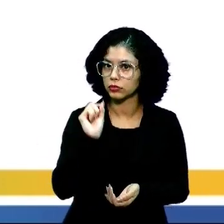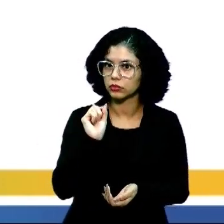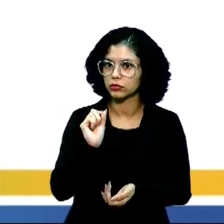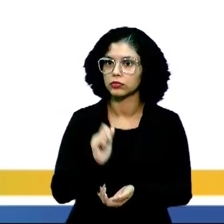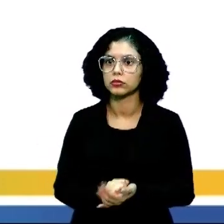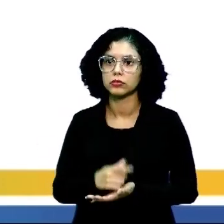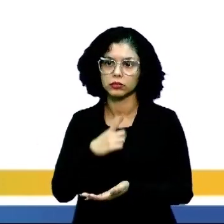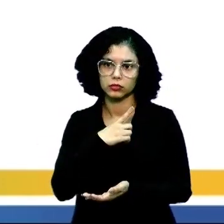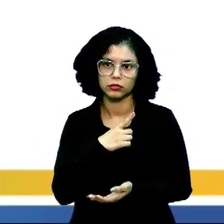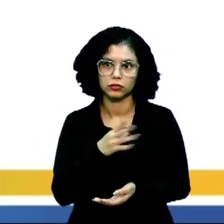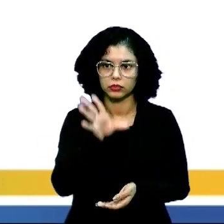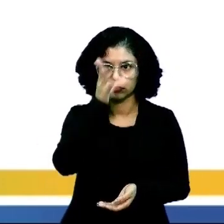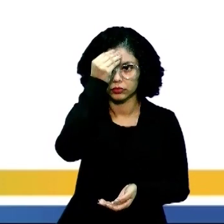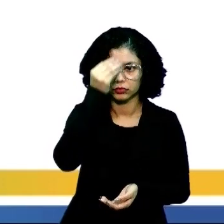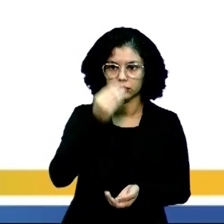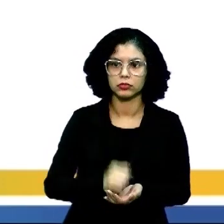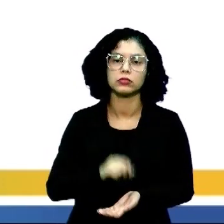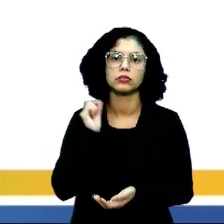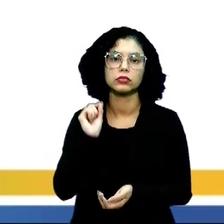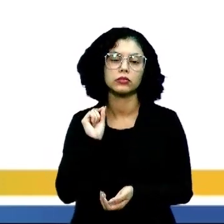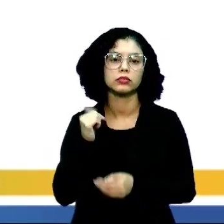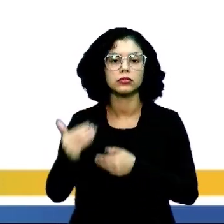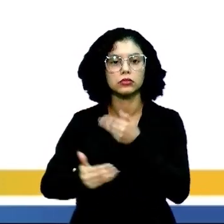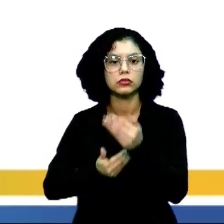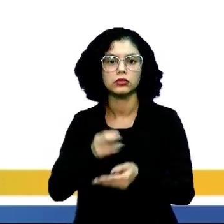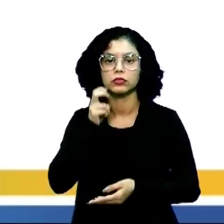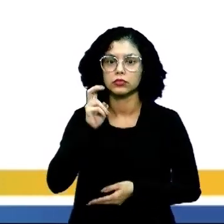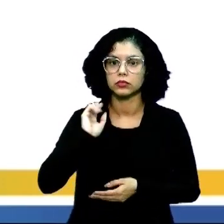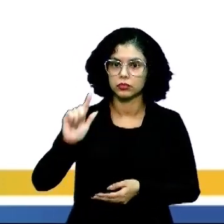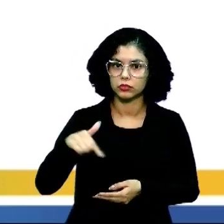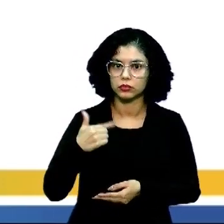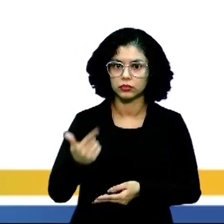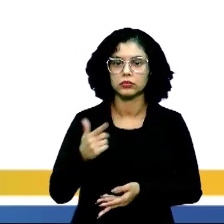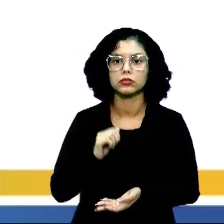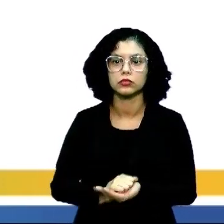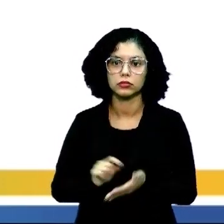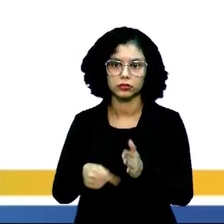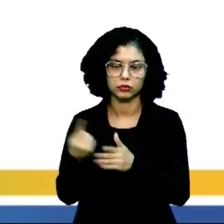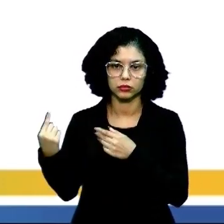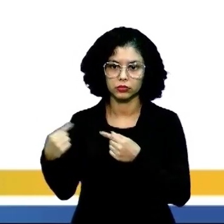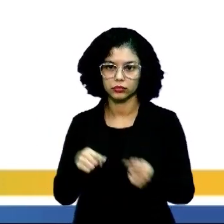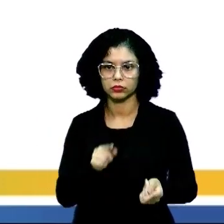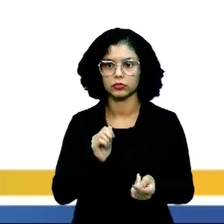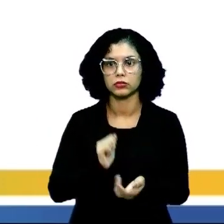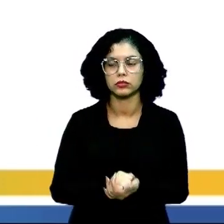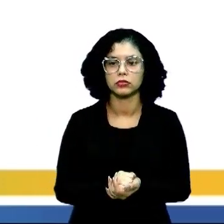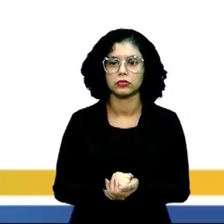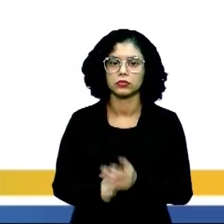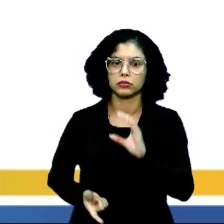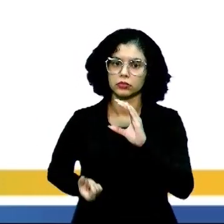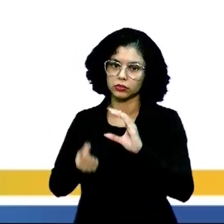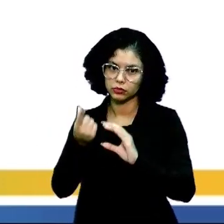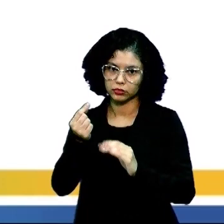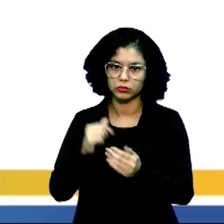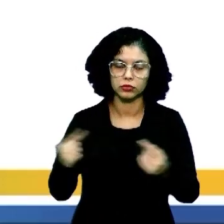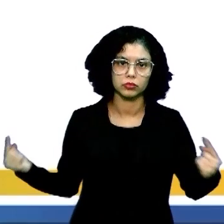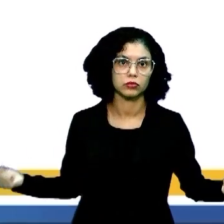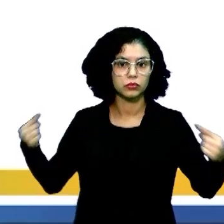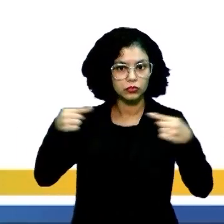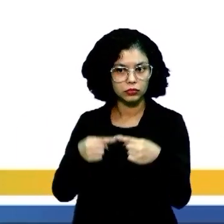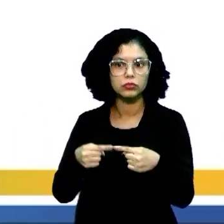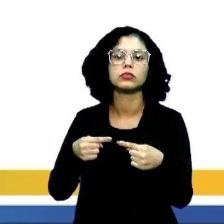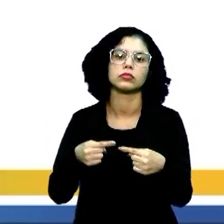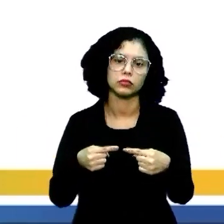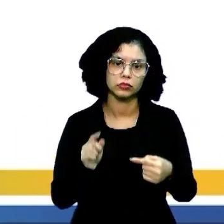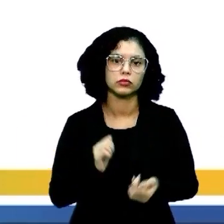que nós vamos frisar aqui é que durante 5 dias após a primeira ofensiva, os bombardeios aí à capital